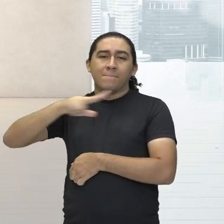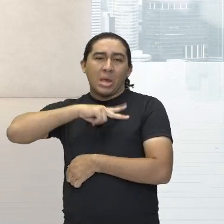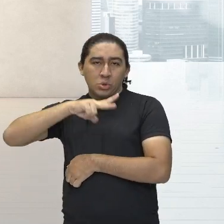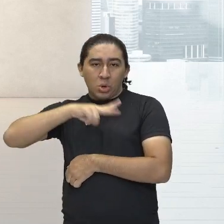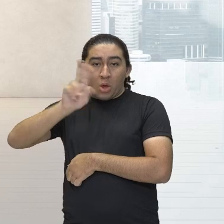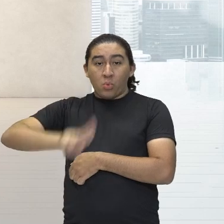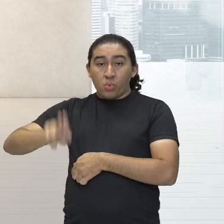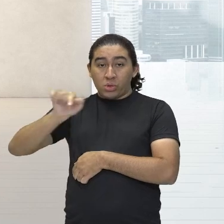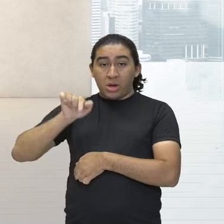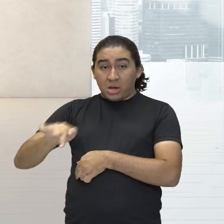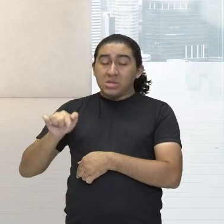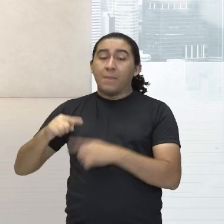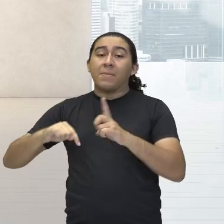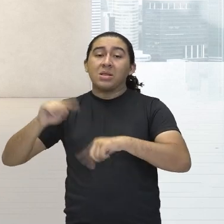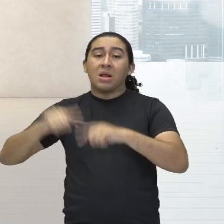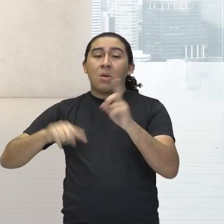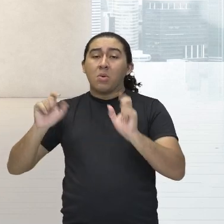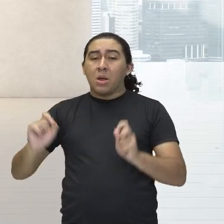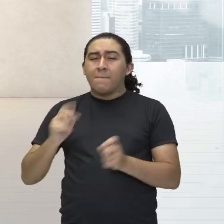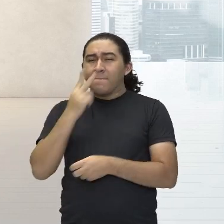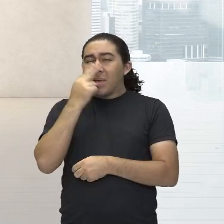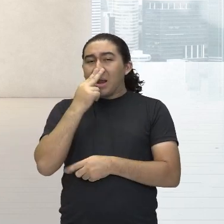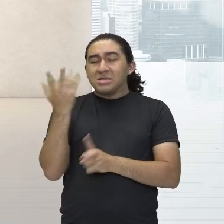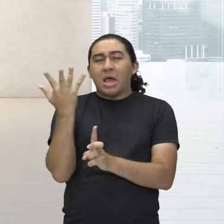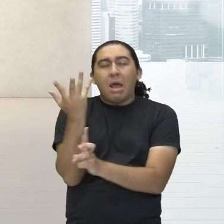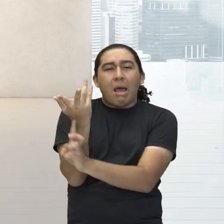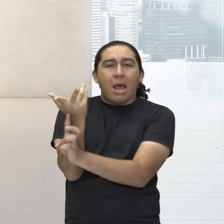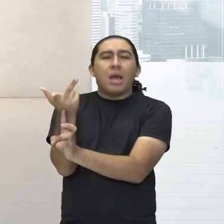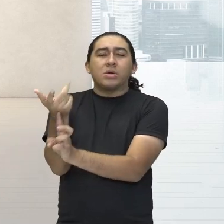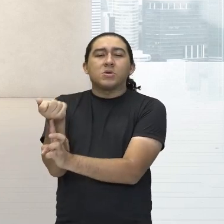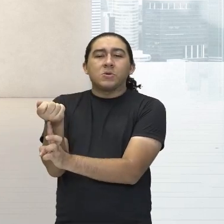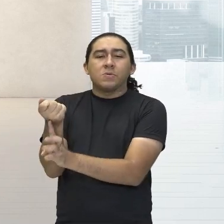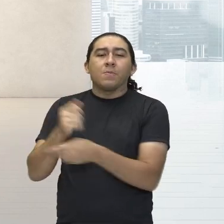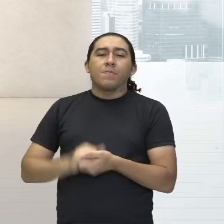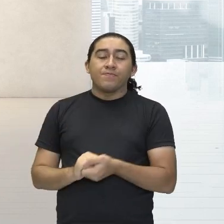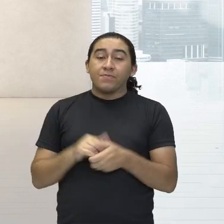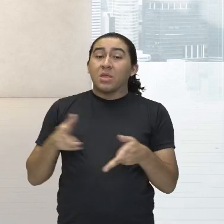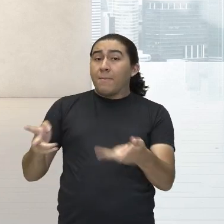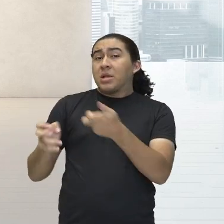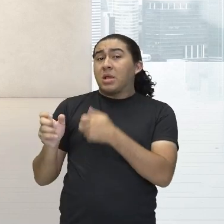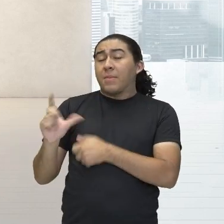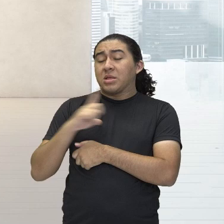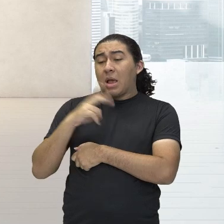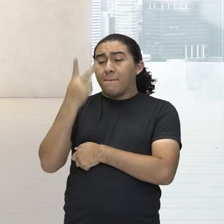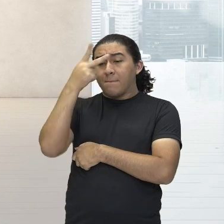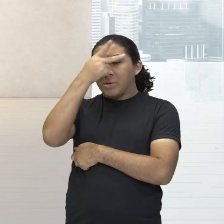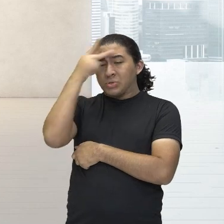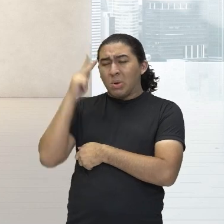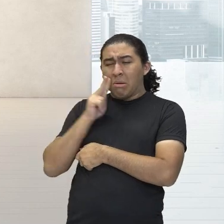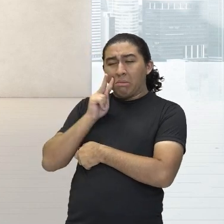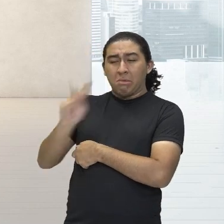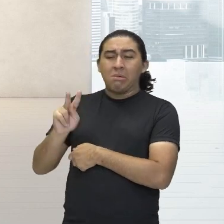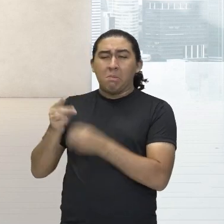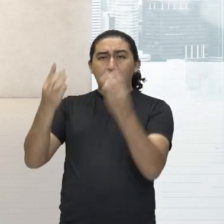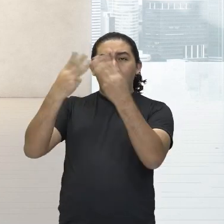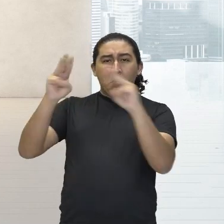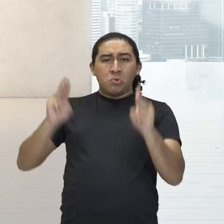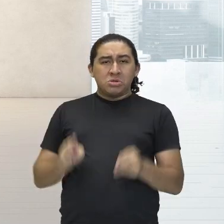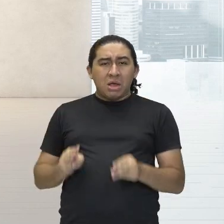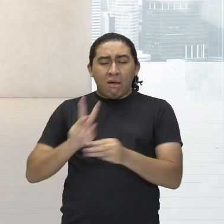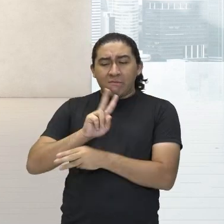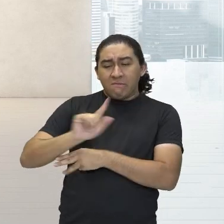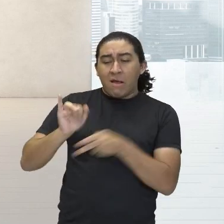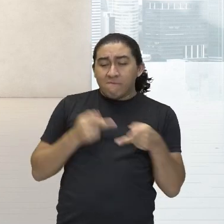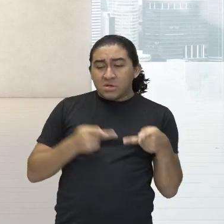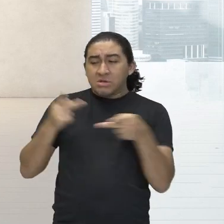esse objeto aqui como uma obra de arte. Então, observem o estranhamento das pessoas na época olhar para esse